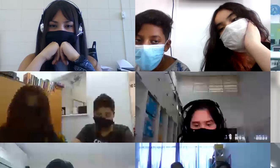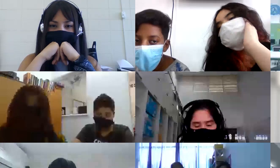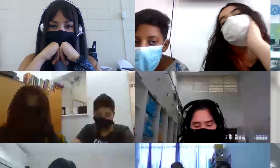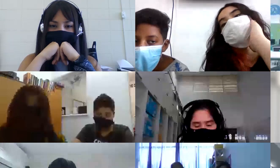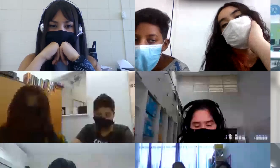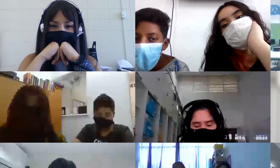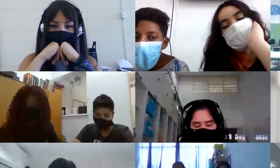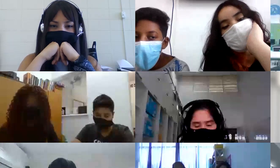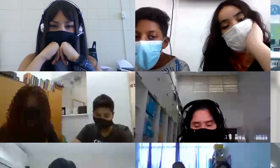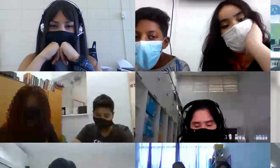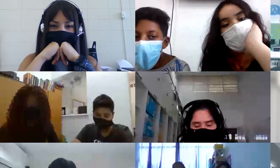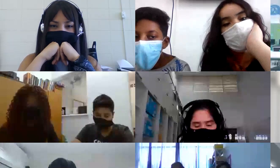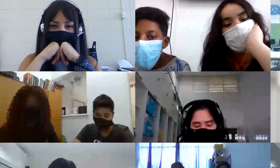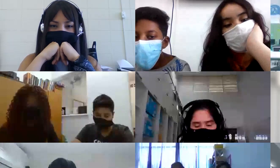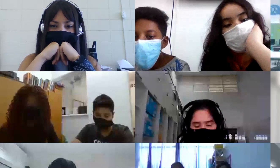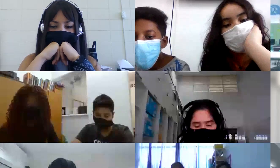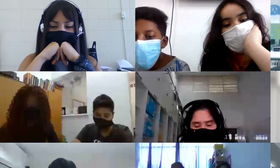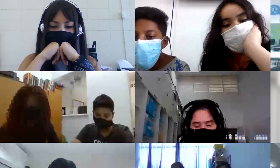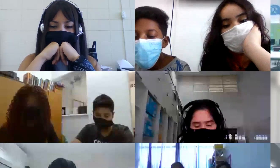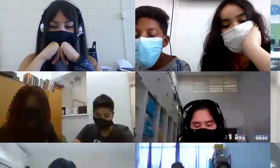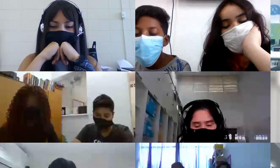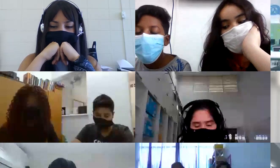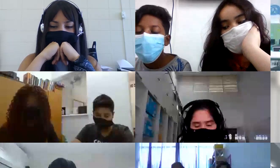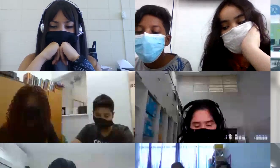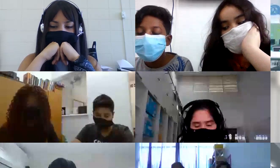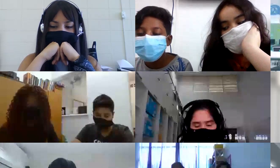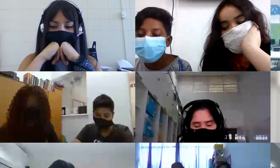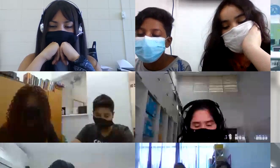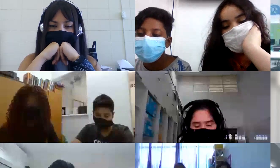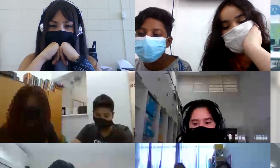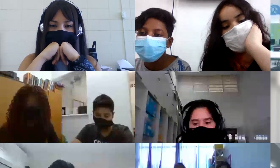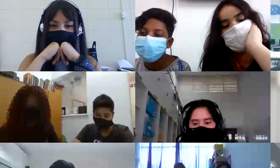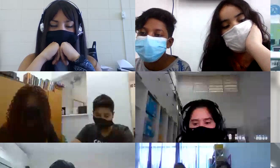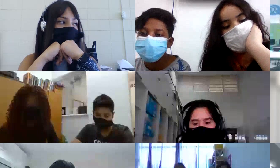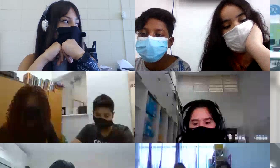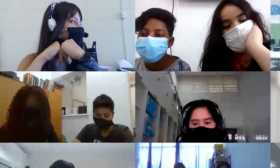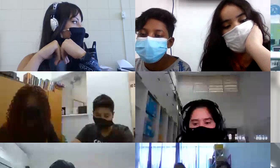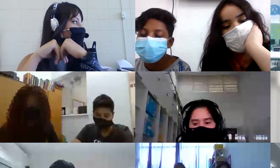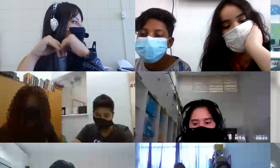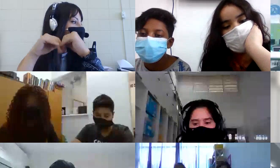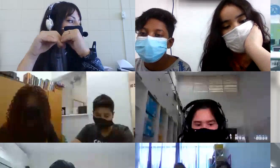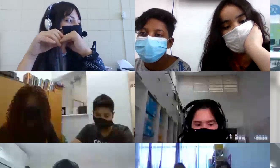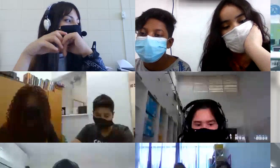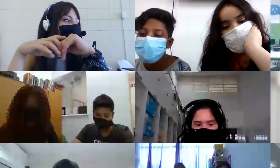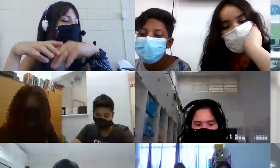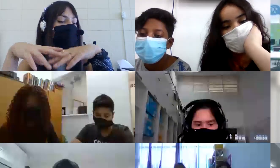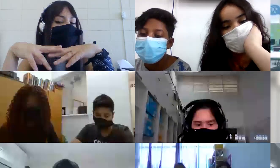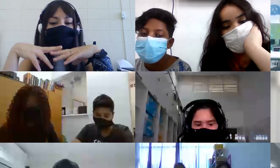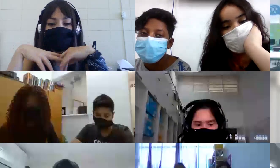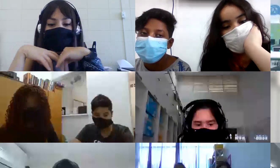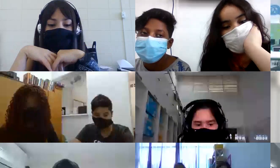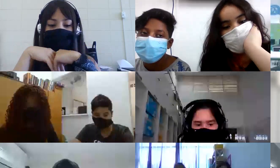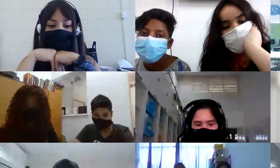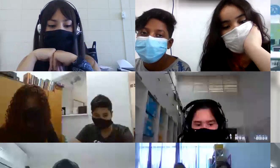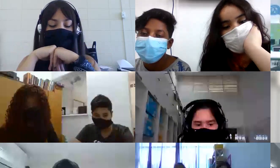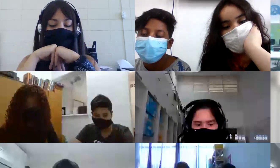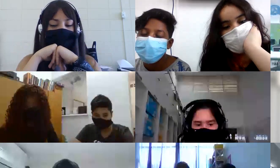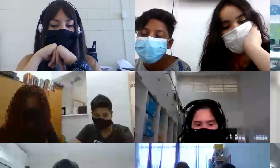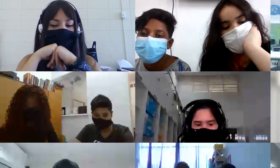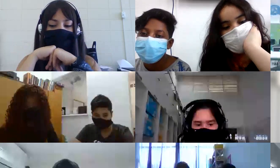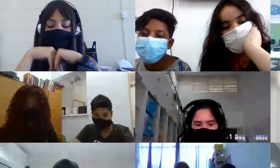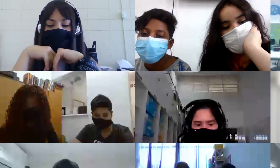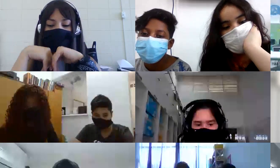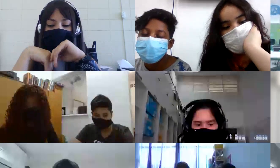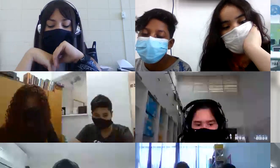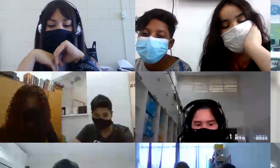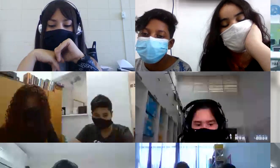são um pouquinho mais incômodos, mas a gente tem que falar. E se a gente fala, o assunto fica mais leve, a gente fica mais... A gente já não acha aquele pânico todo,